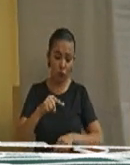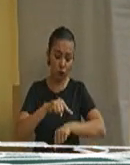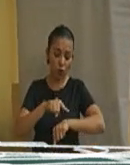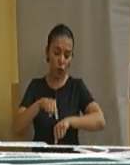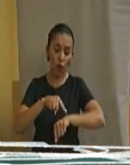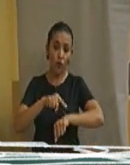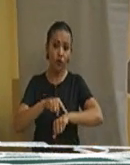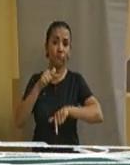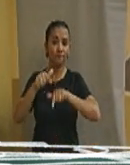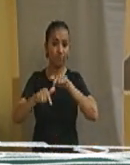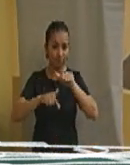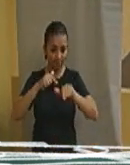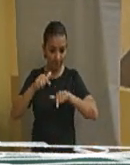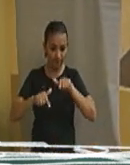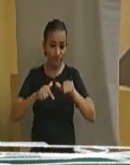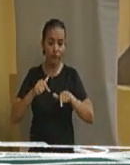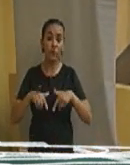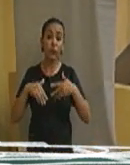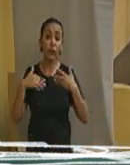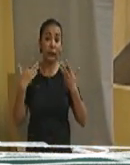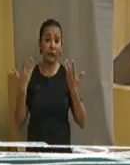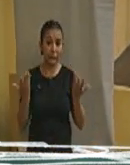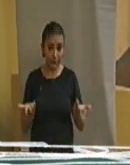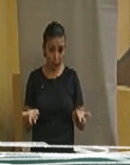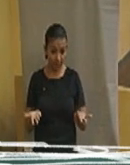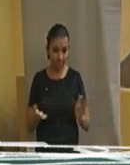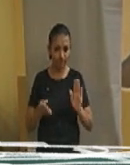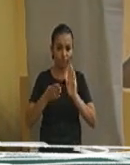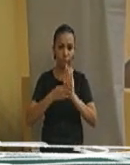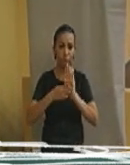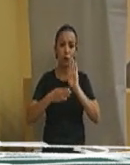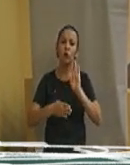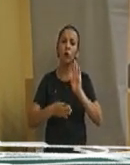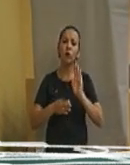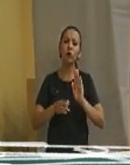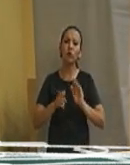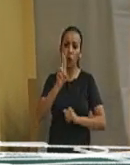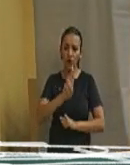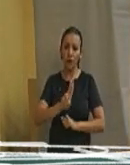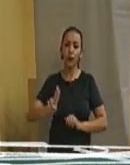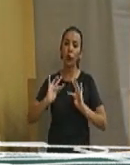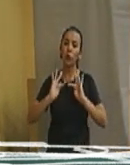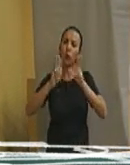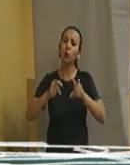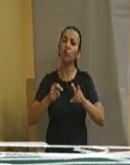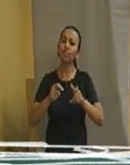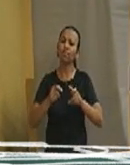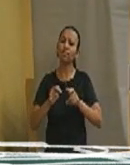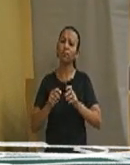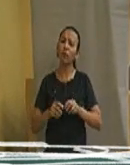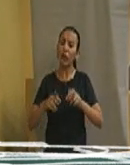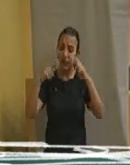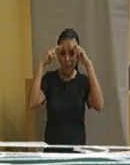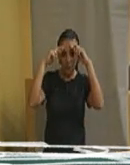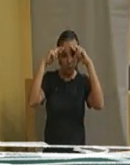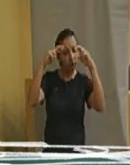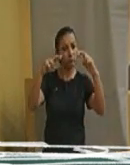essenciais. Desse modo, propomos uma universidade em que todos os segmentos sejam